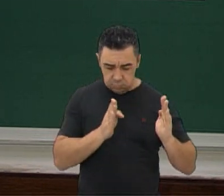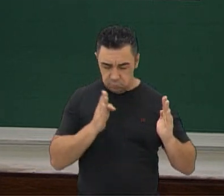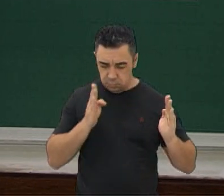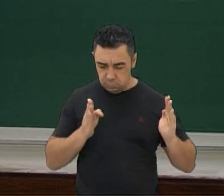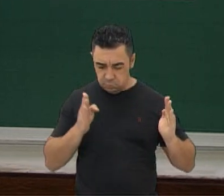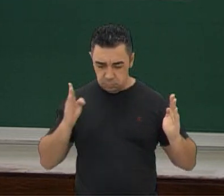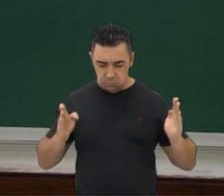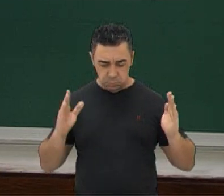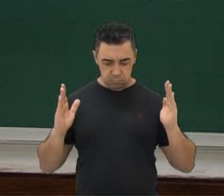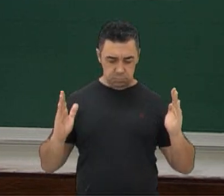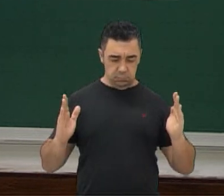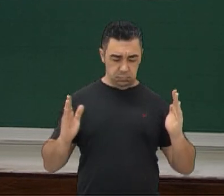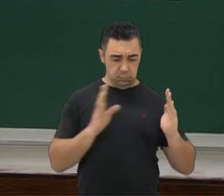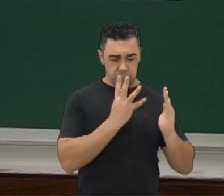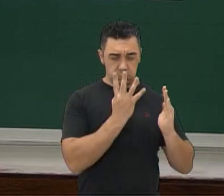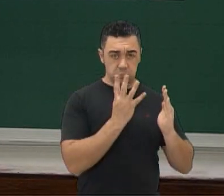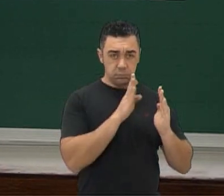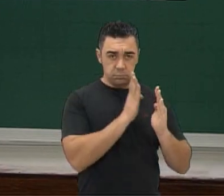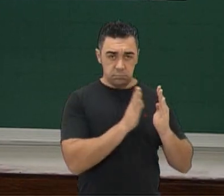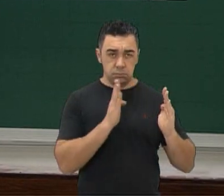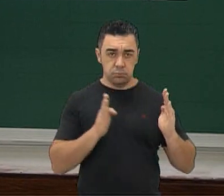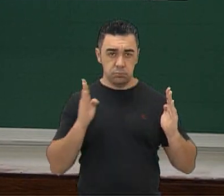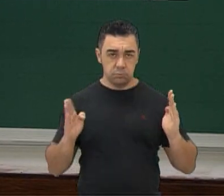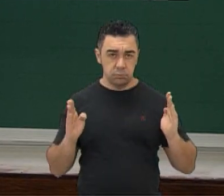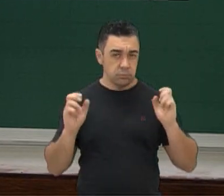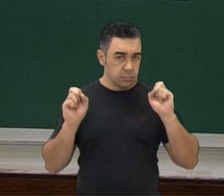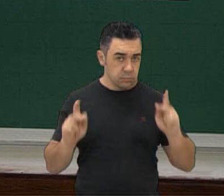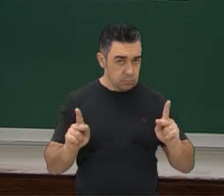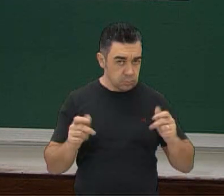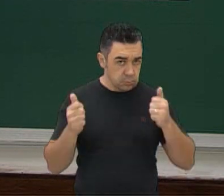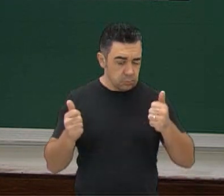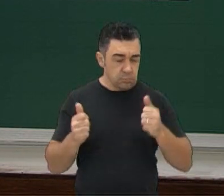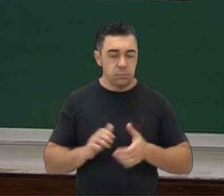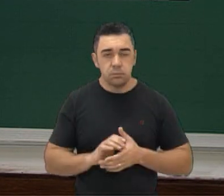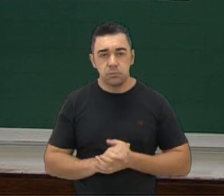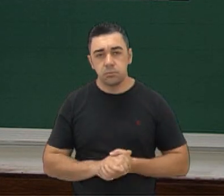x, dividido em 4 partes. Ok?